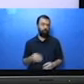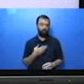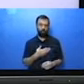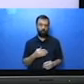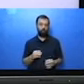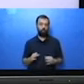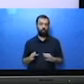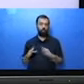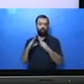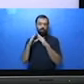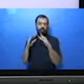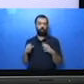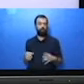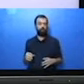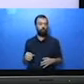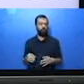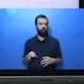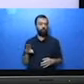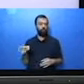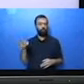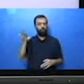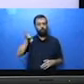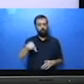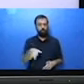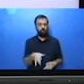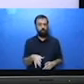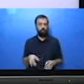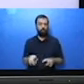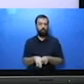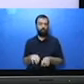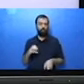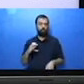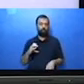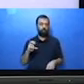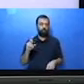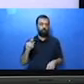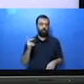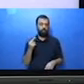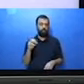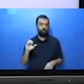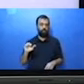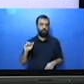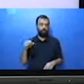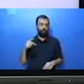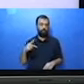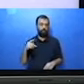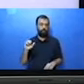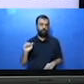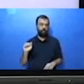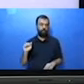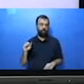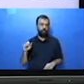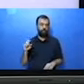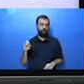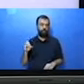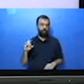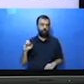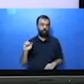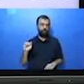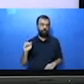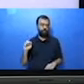serras, colinas, morros e chapadas. Eles distribuem-se basicamente em 2 grandes